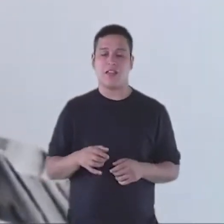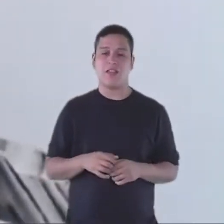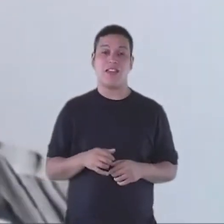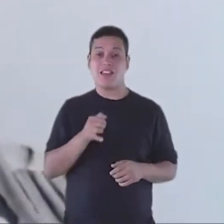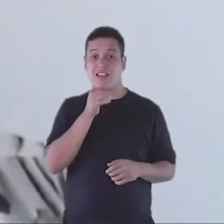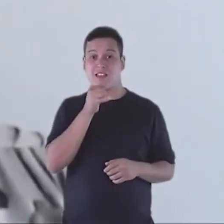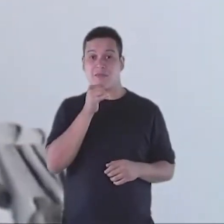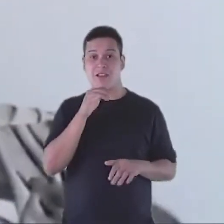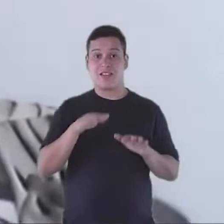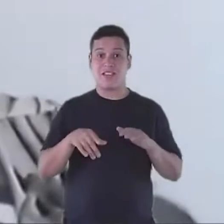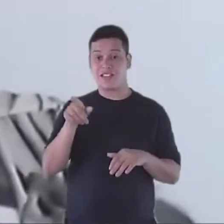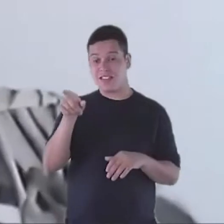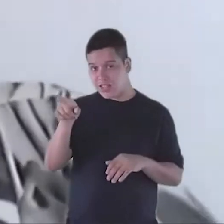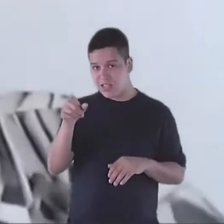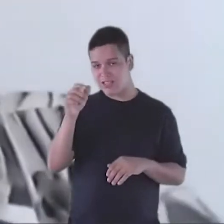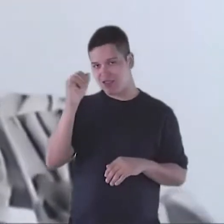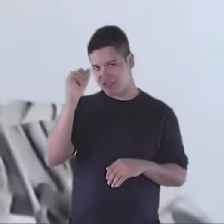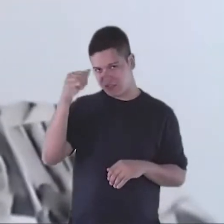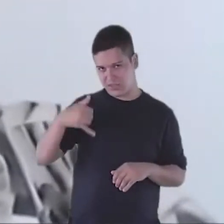E ela